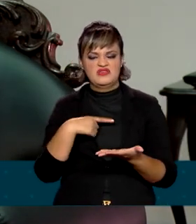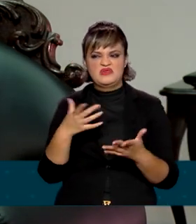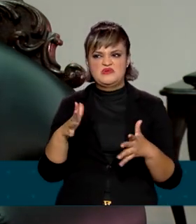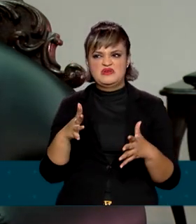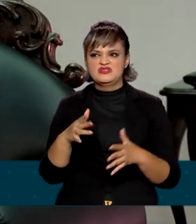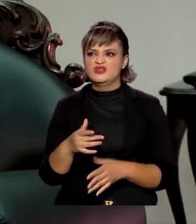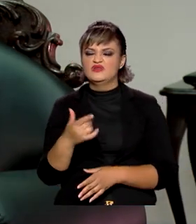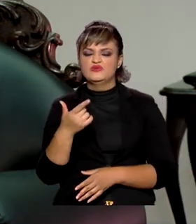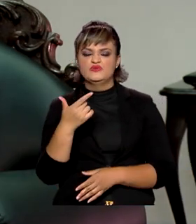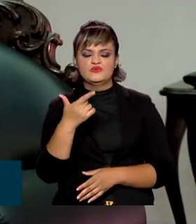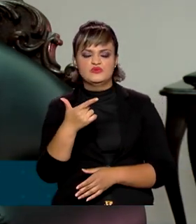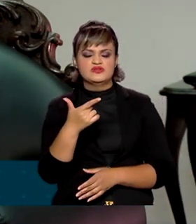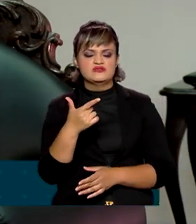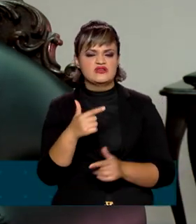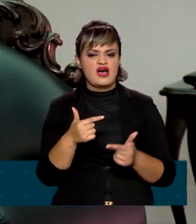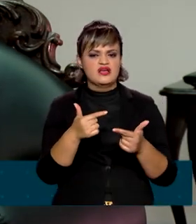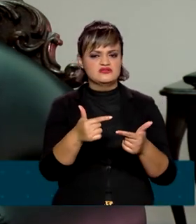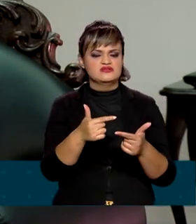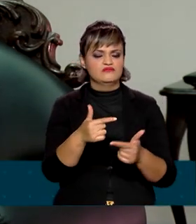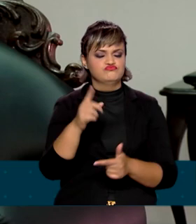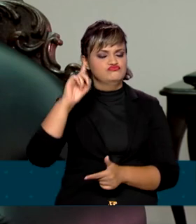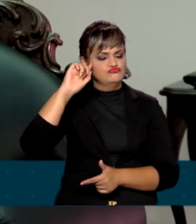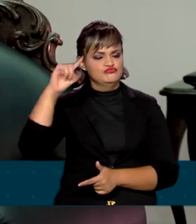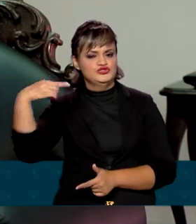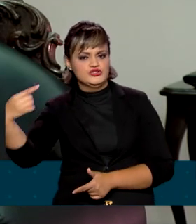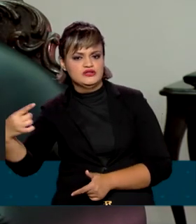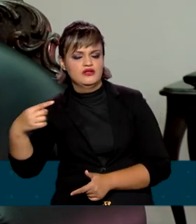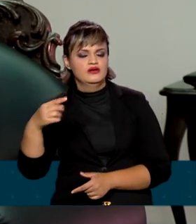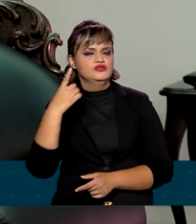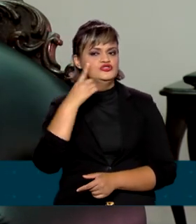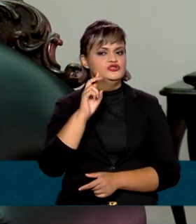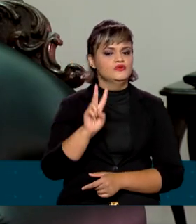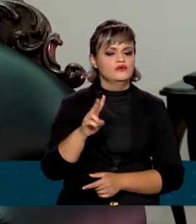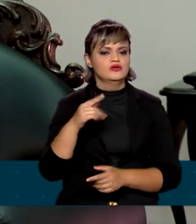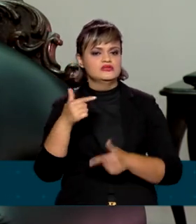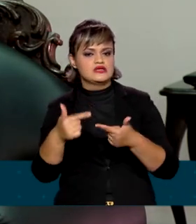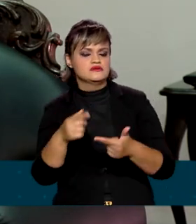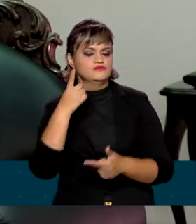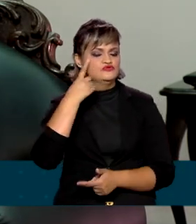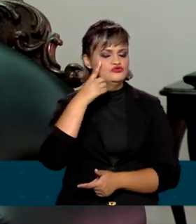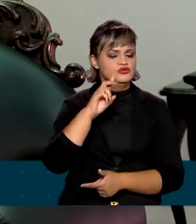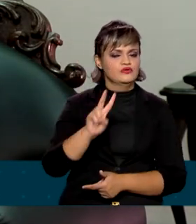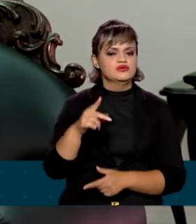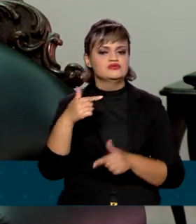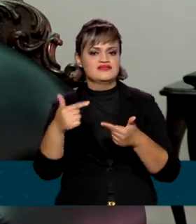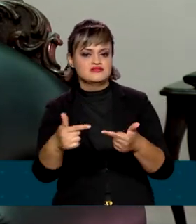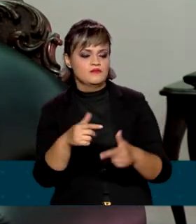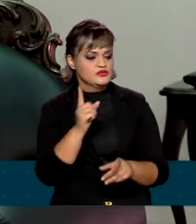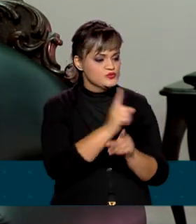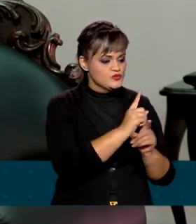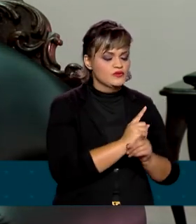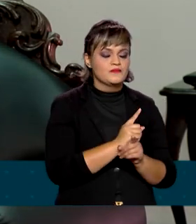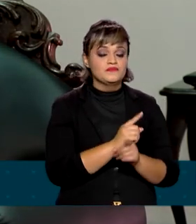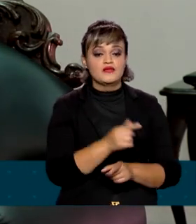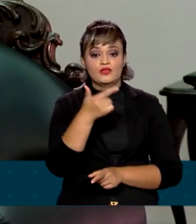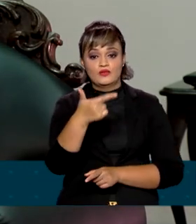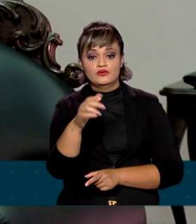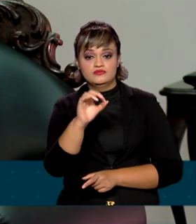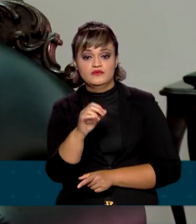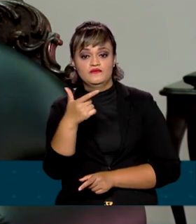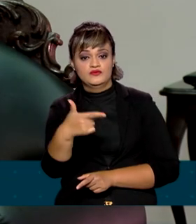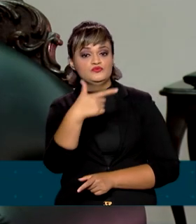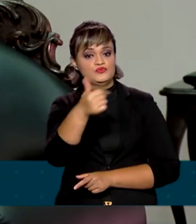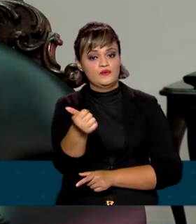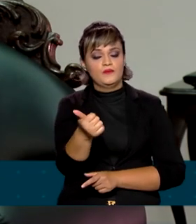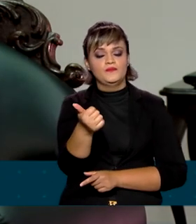que dá uma média de quase duas operações uma operação dia sim dia não dia sim a cada dois dias uma operação de combate à corrupção no Brasil ele está carente em 2021